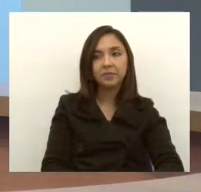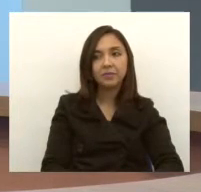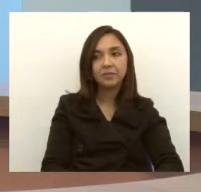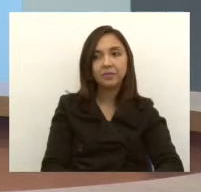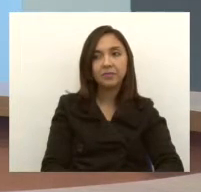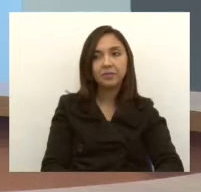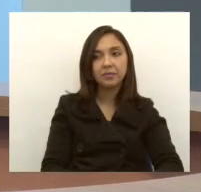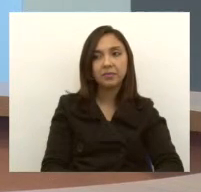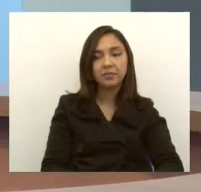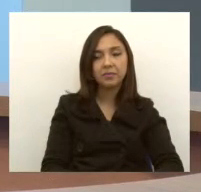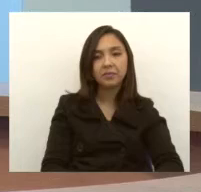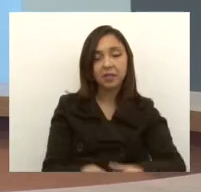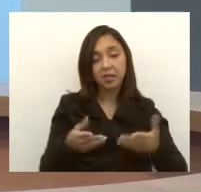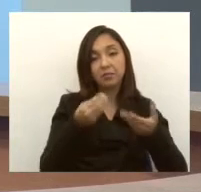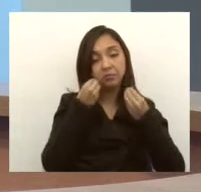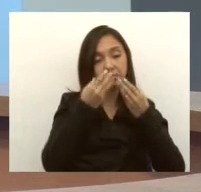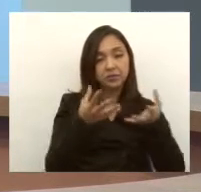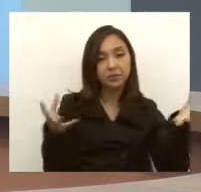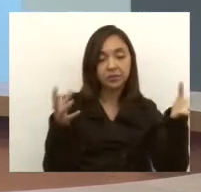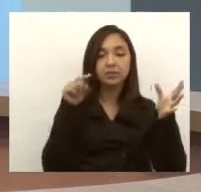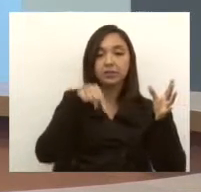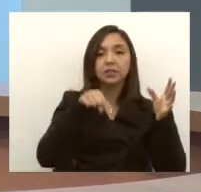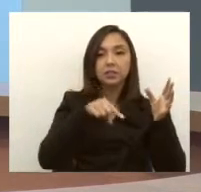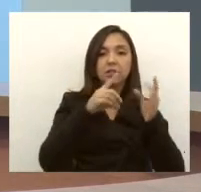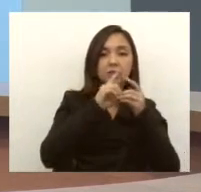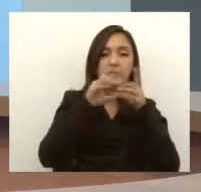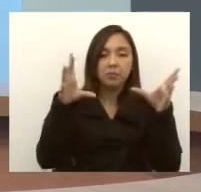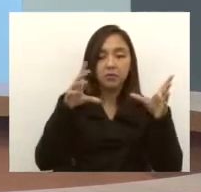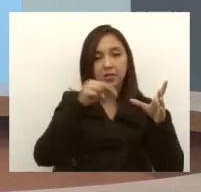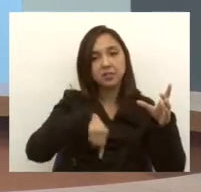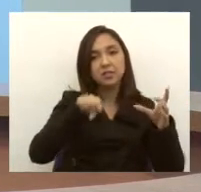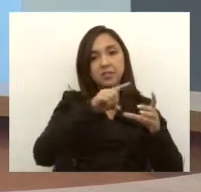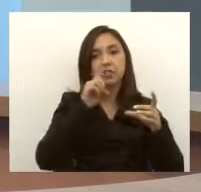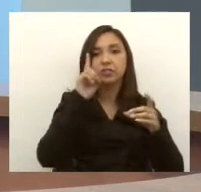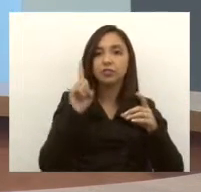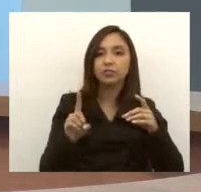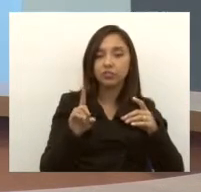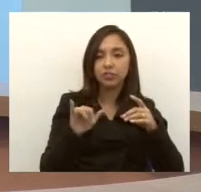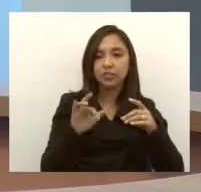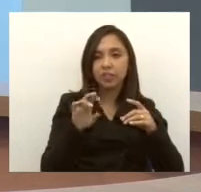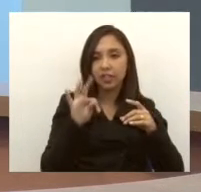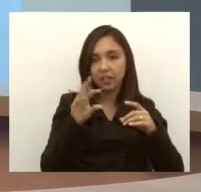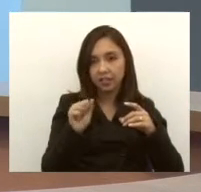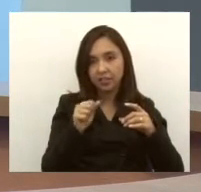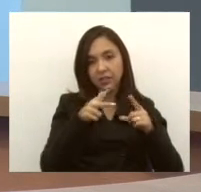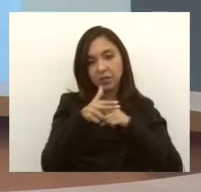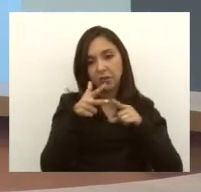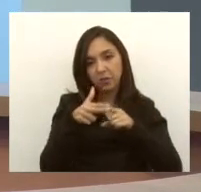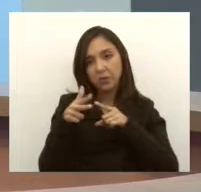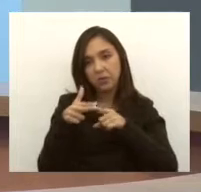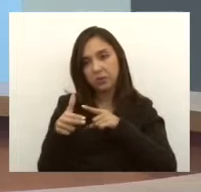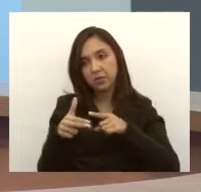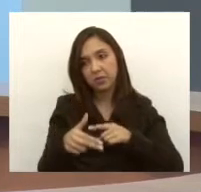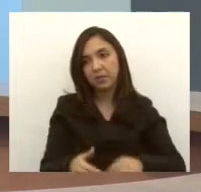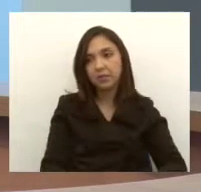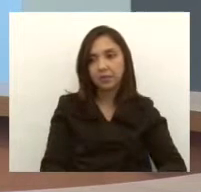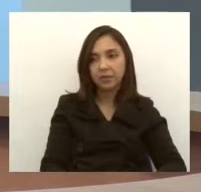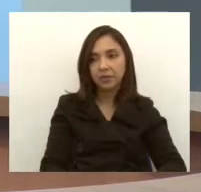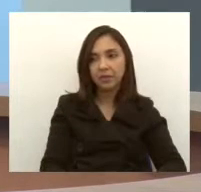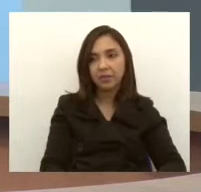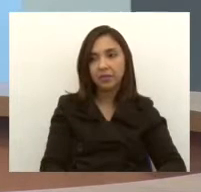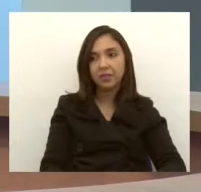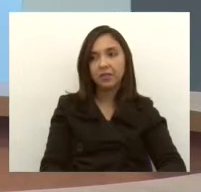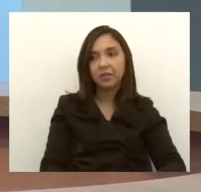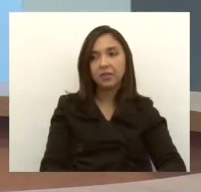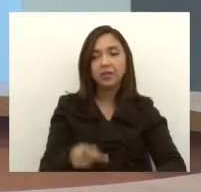nosso país, mas não representa, porque é um partido da mais extrema direita, um partido que quer cortar direitos dos trabalhadores, vereador. Um partido que quis